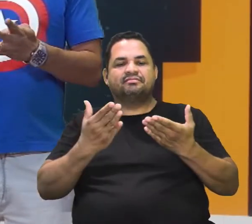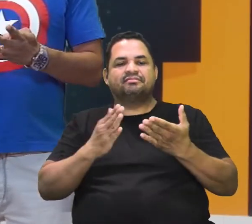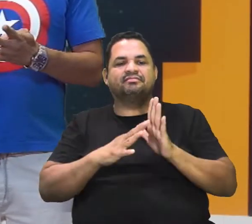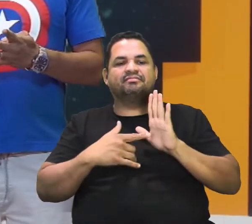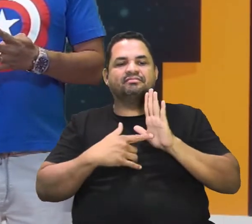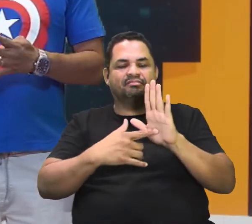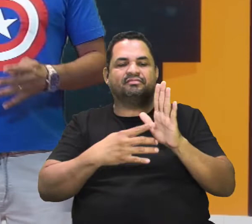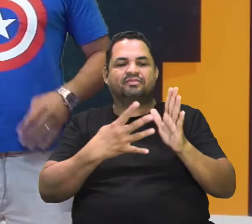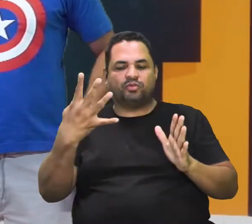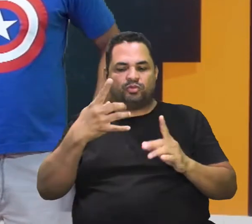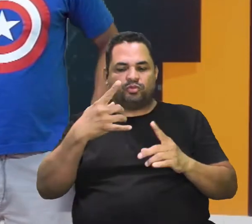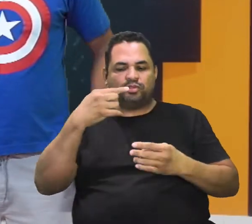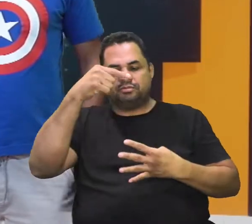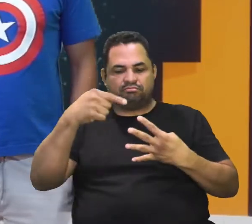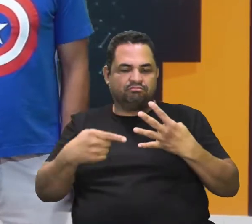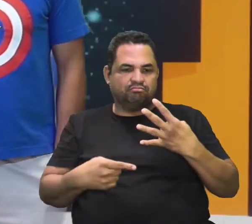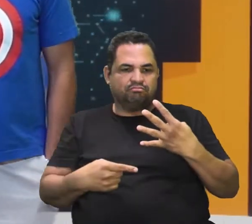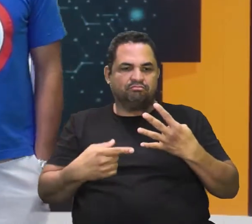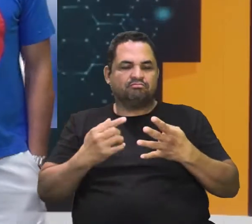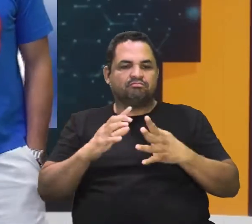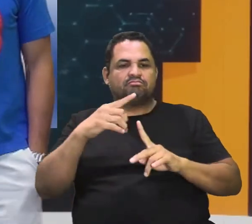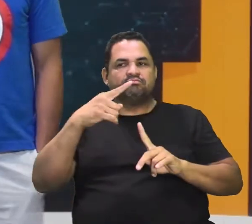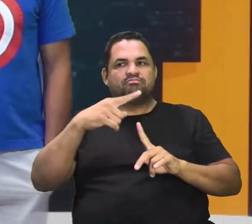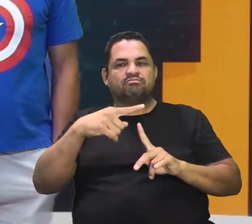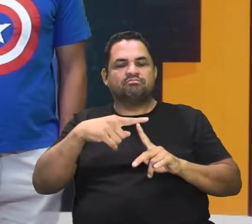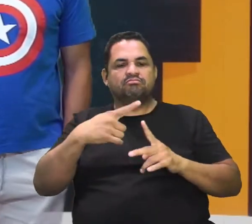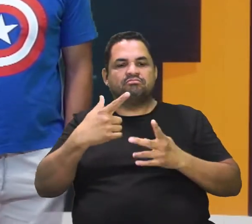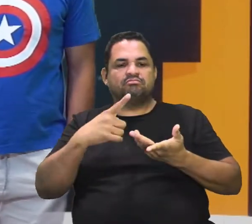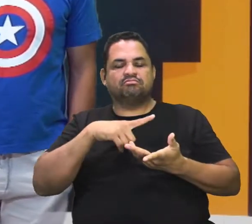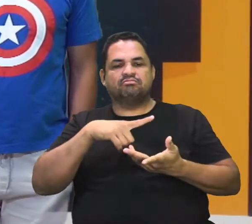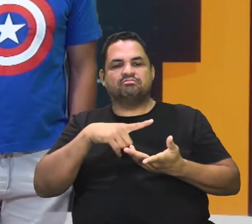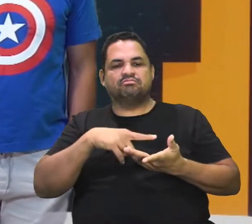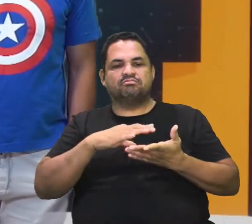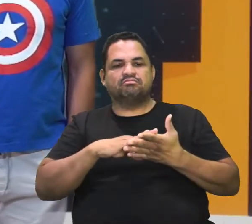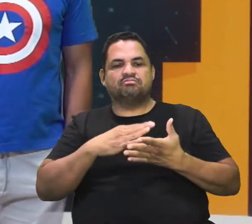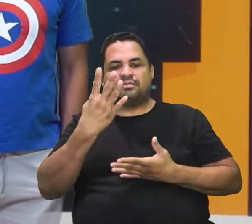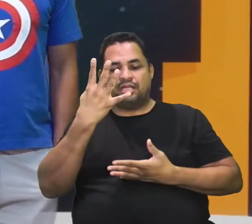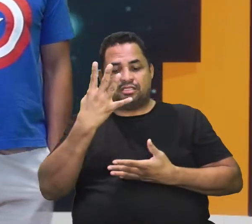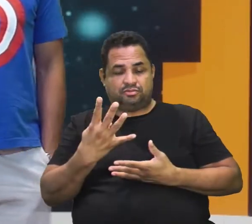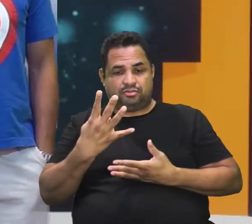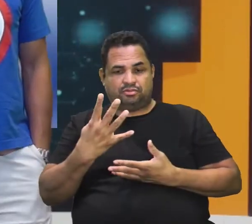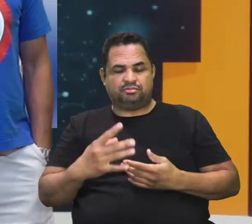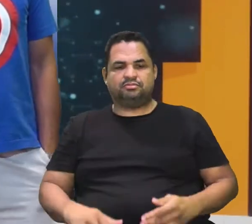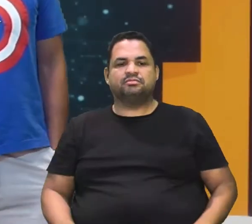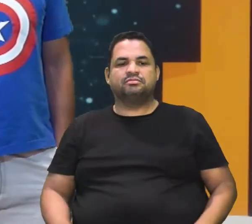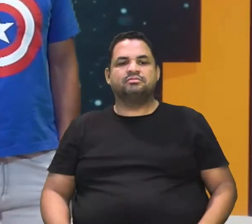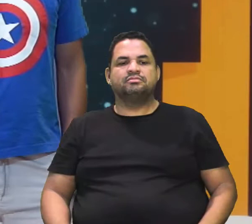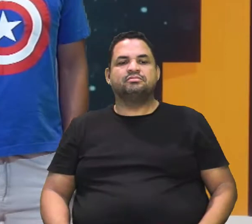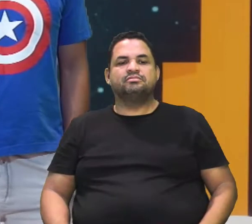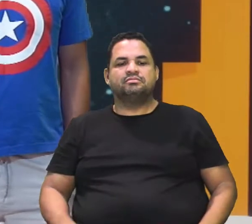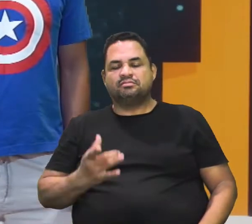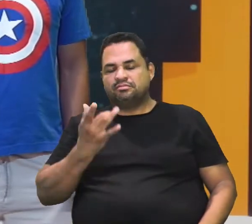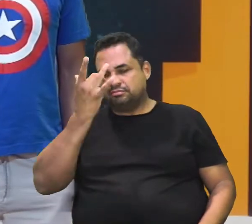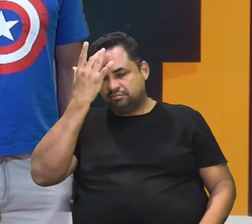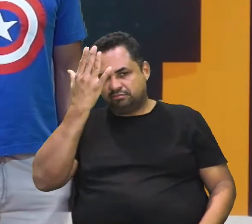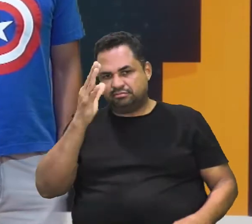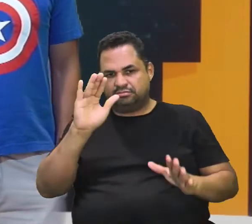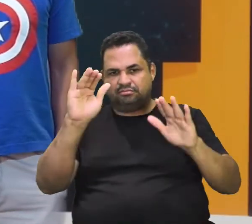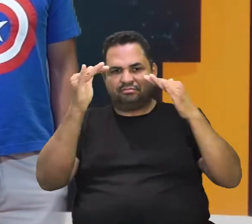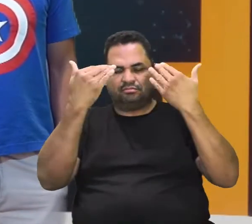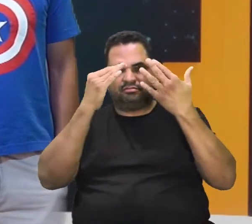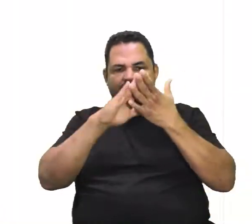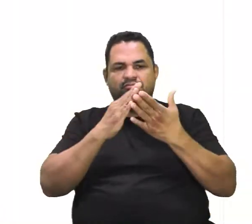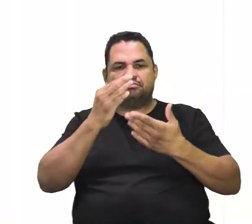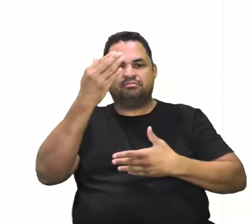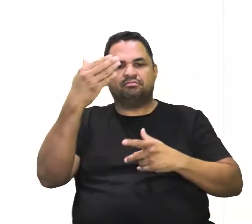gente mostra um a um, como sempre, e depois a gente mostra aquele esqueminha que traz as 4 juntas, tá? Beleza. Então fica fácil. Se liga